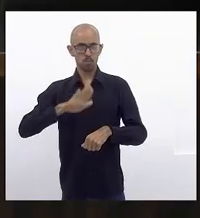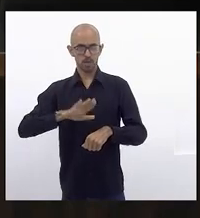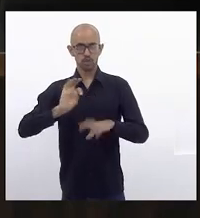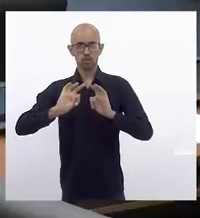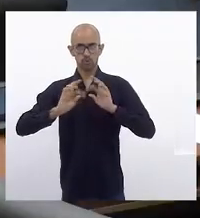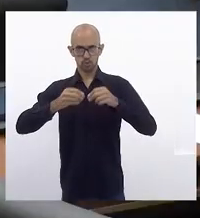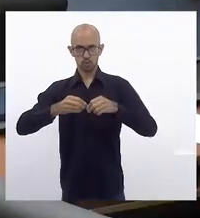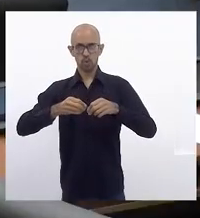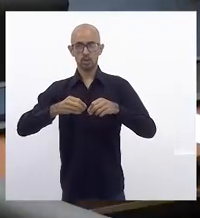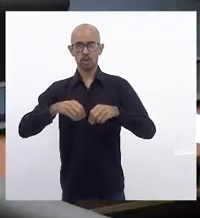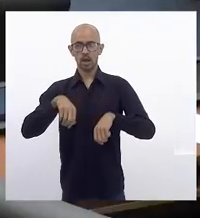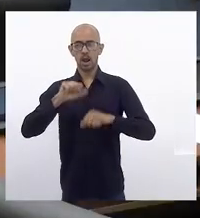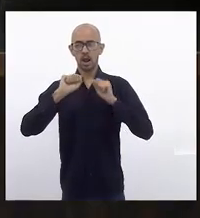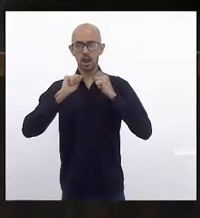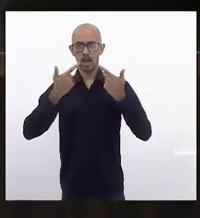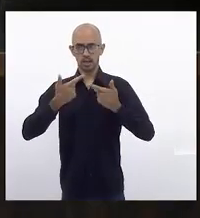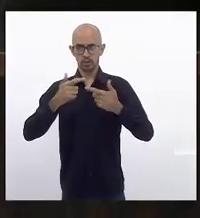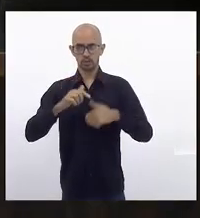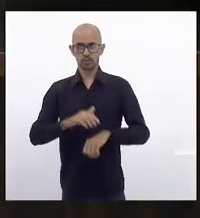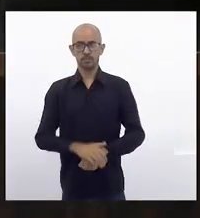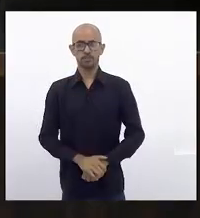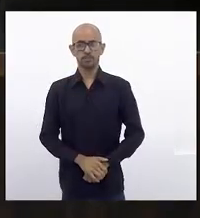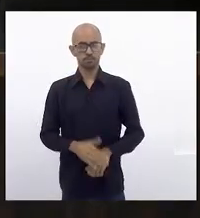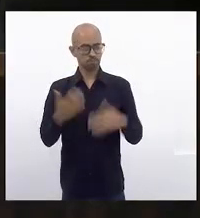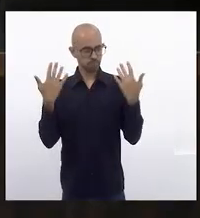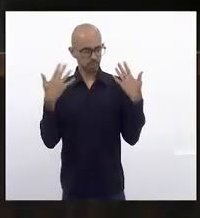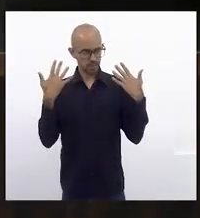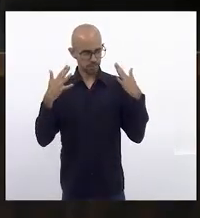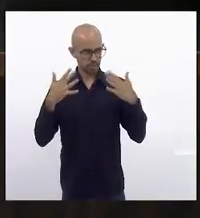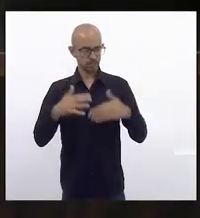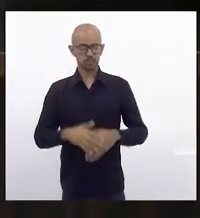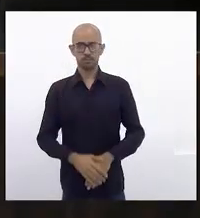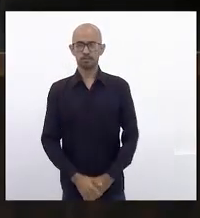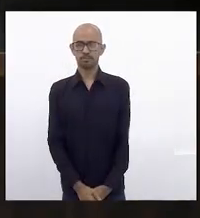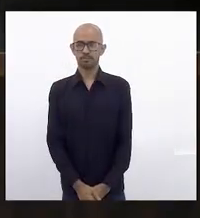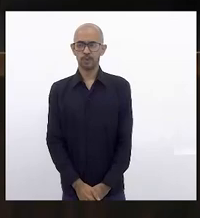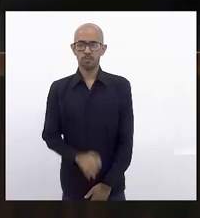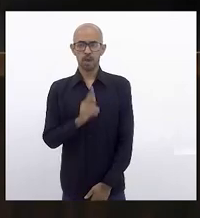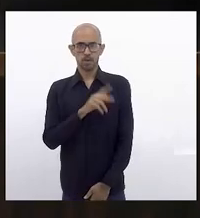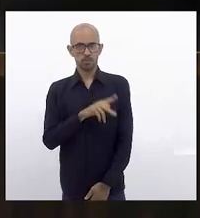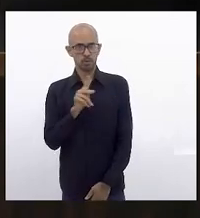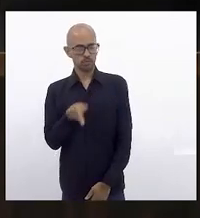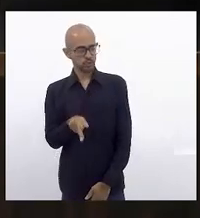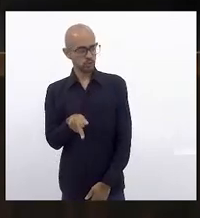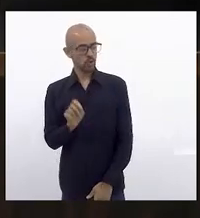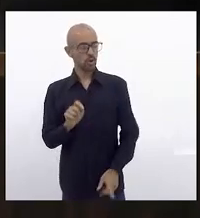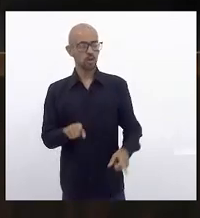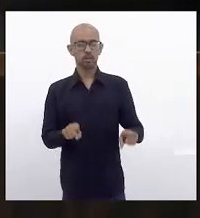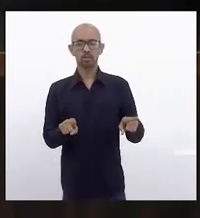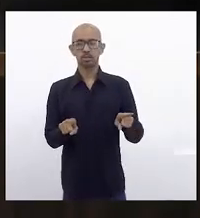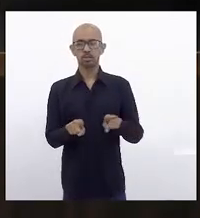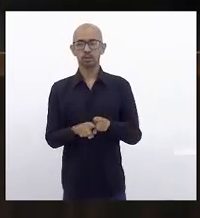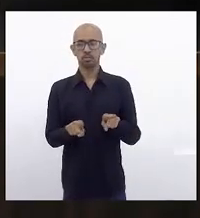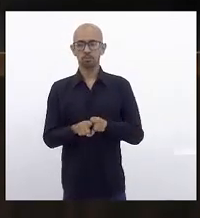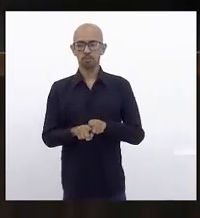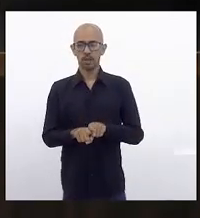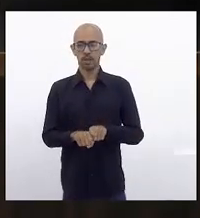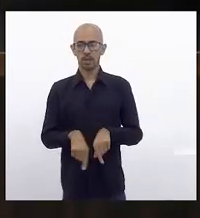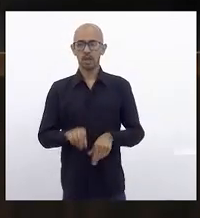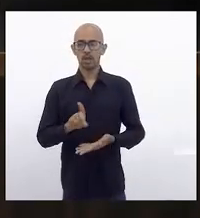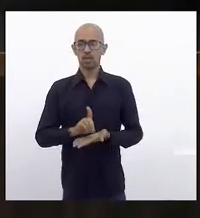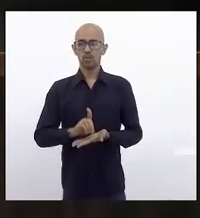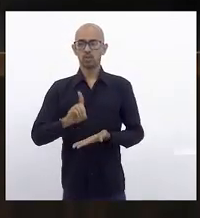Colega da UERJ. Tá? Então, um grande abraço e parabéns para o professor e para o doutor Bruno